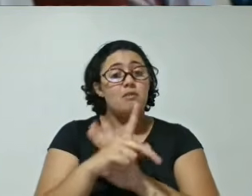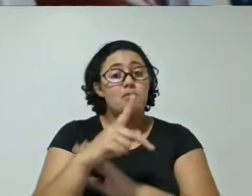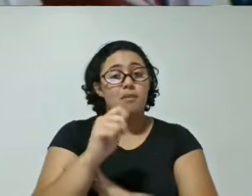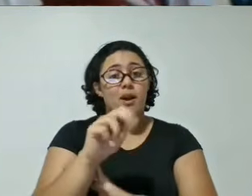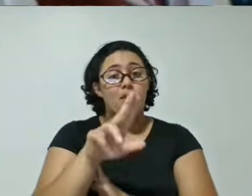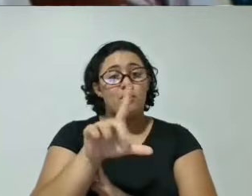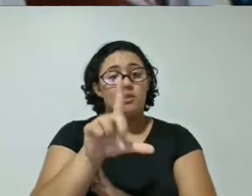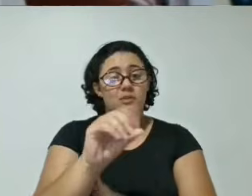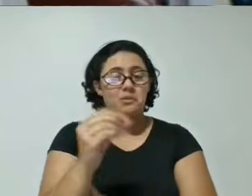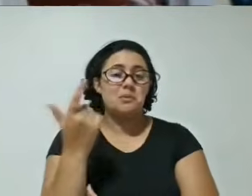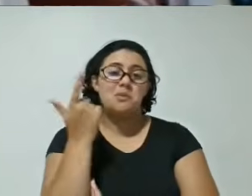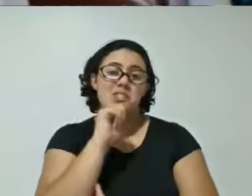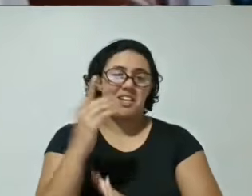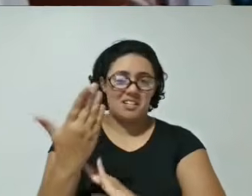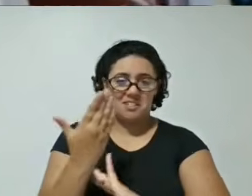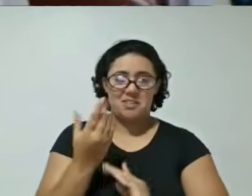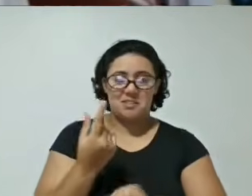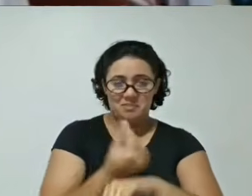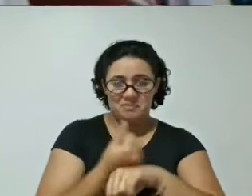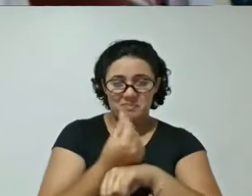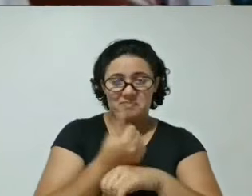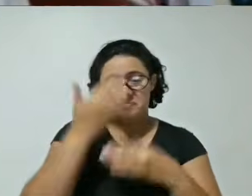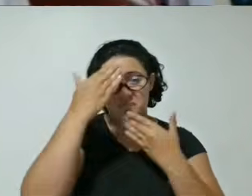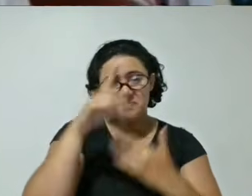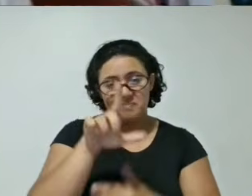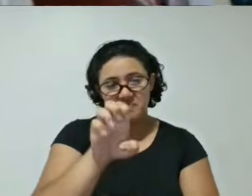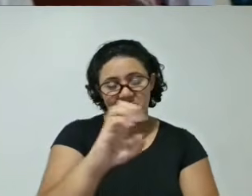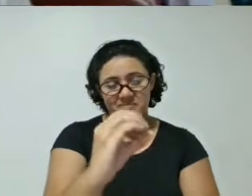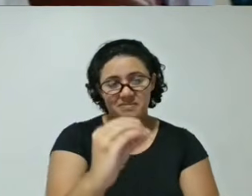Bernardo. Até breve. Obrigada, Léo. Obrigada,